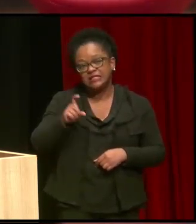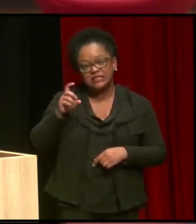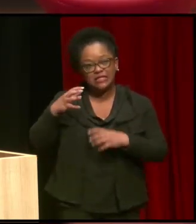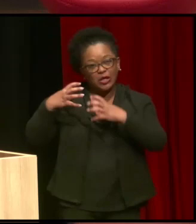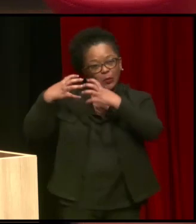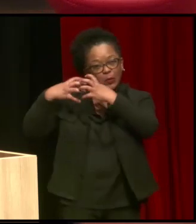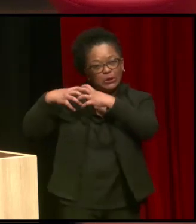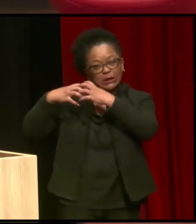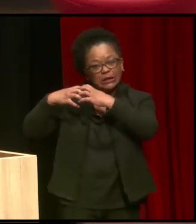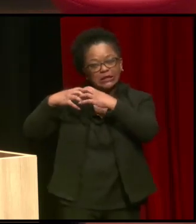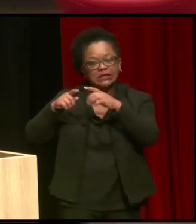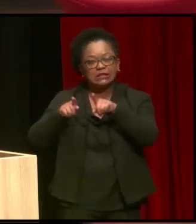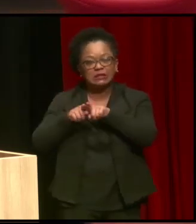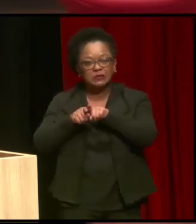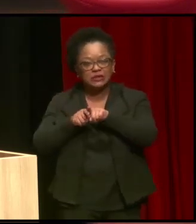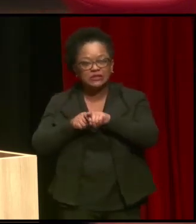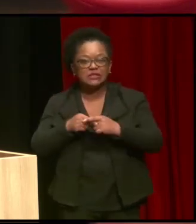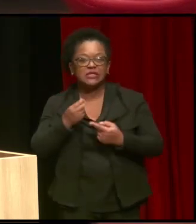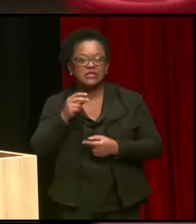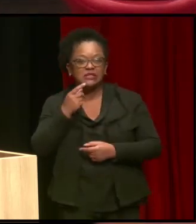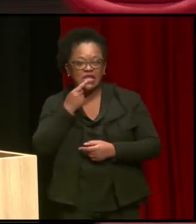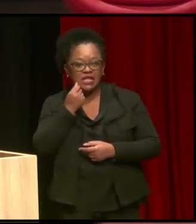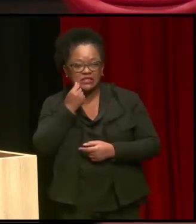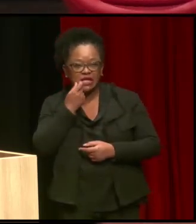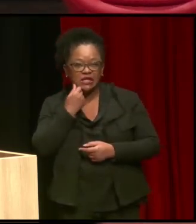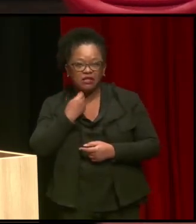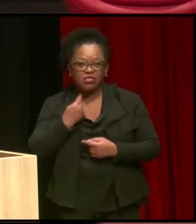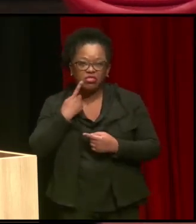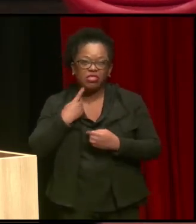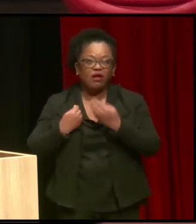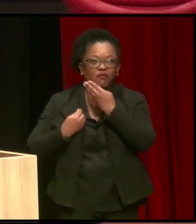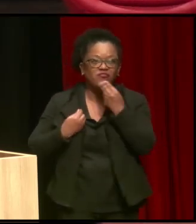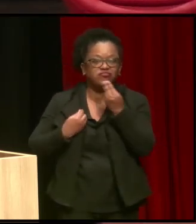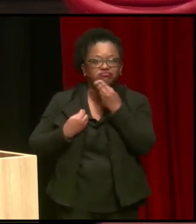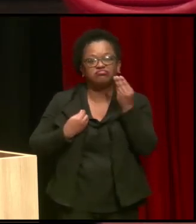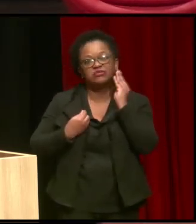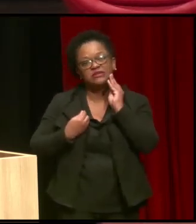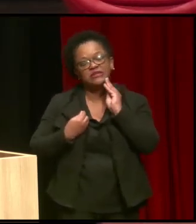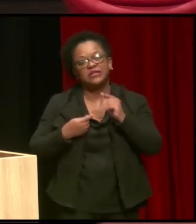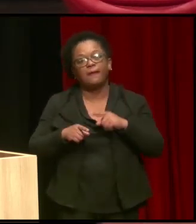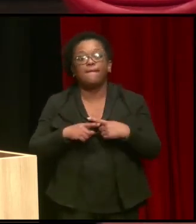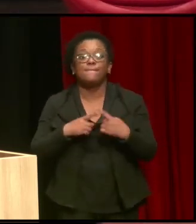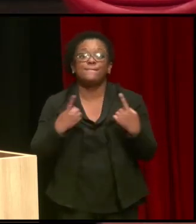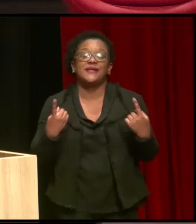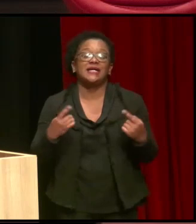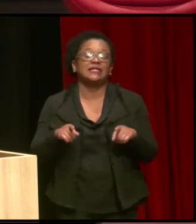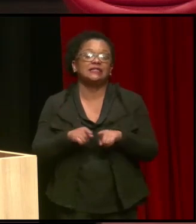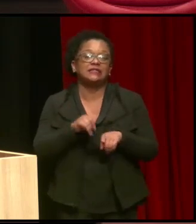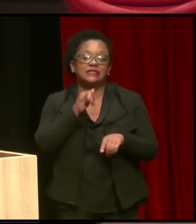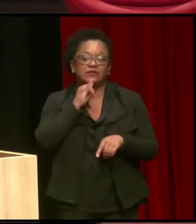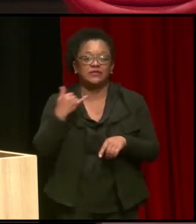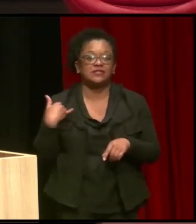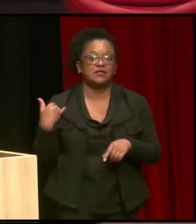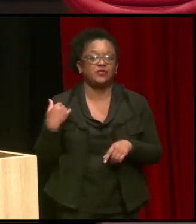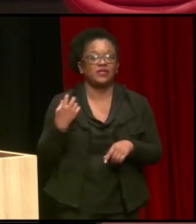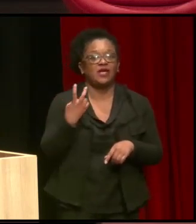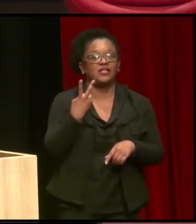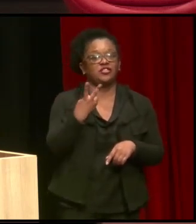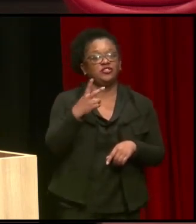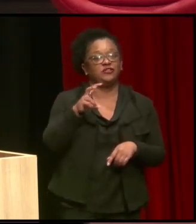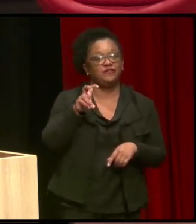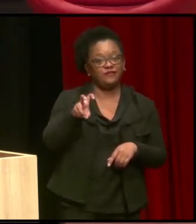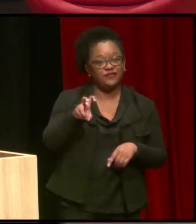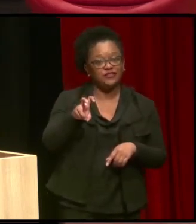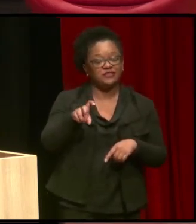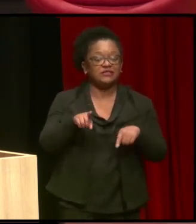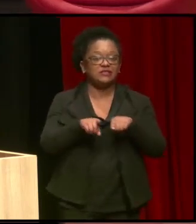fica babando às vezes, tem que ter um babador, mas é uma moça de 25 anos. E ela entra na igreja toda mancando, porque já